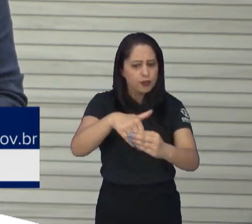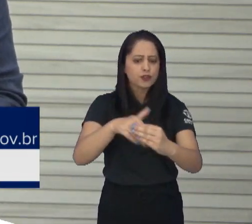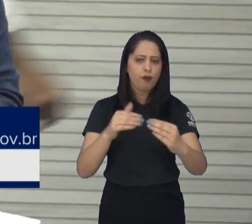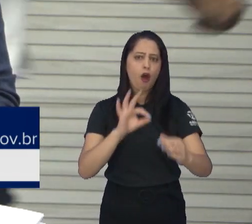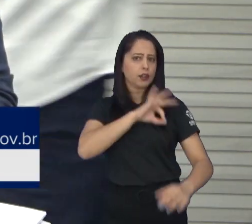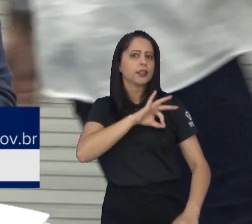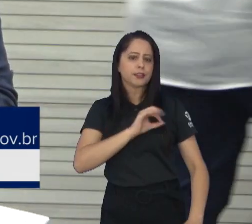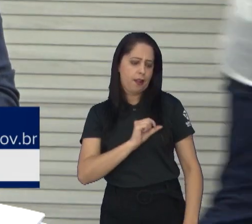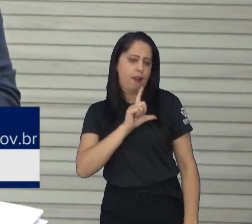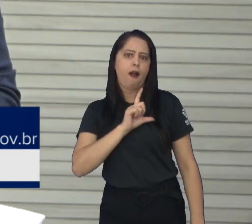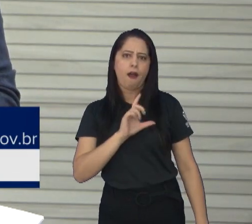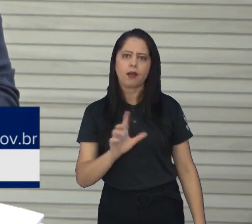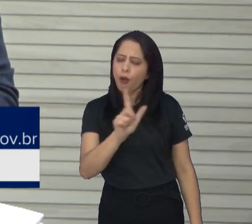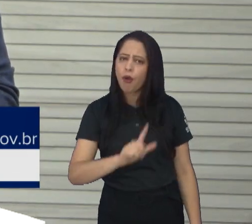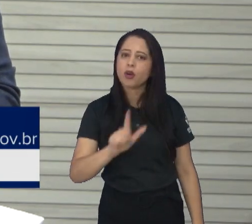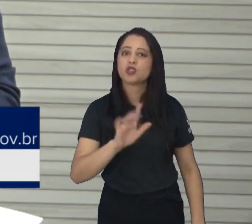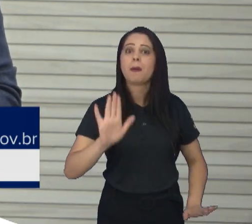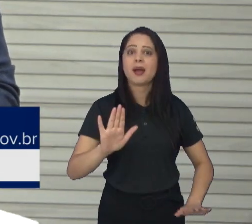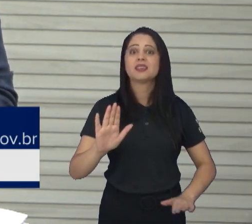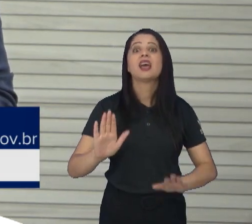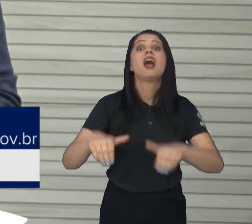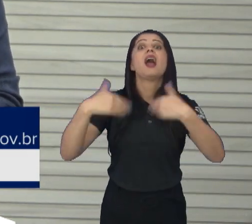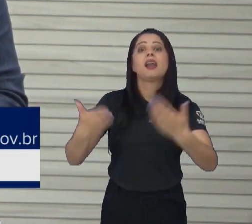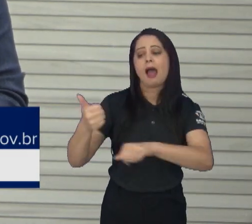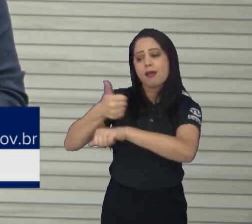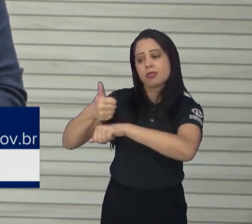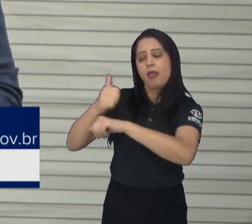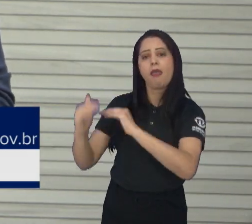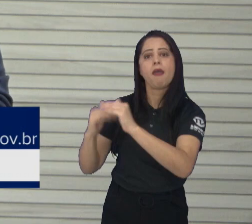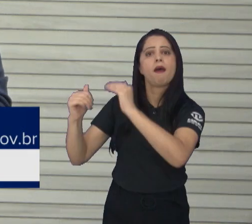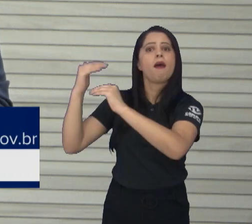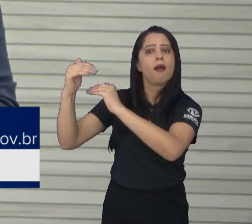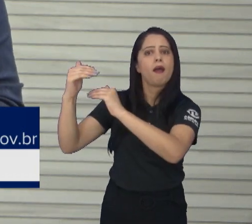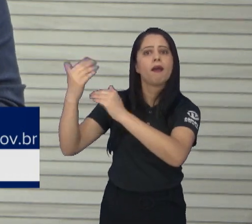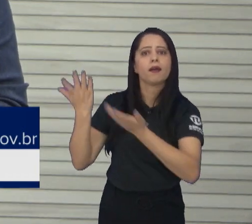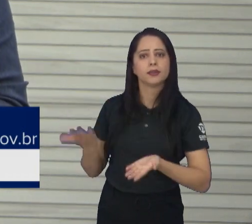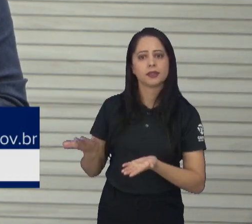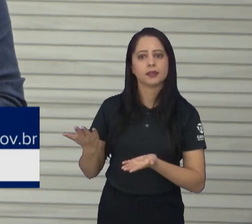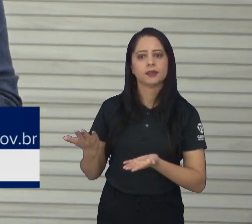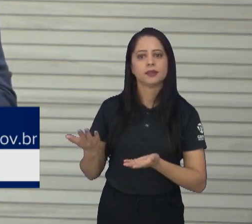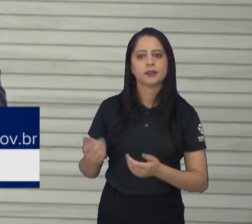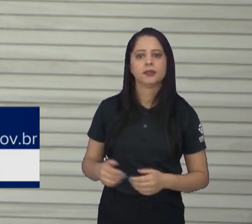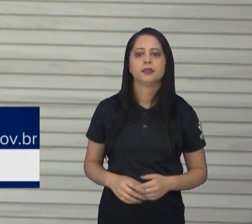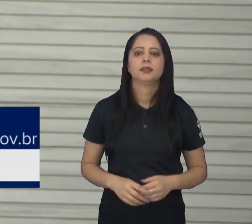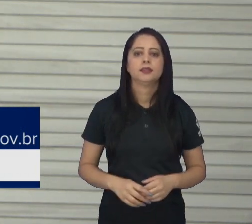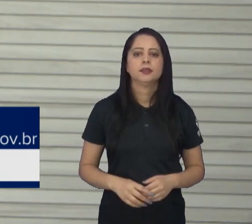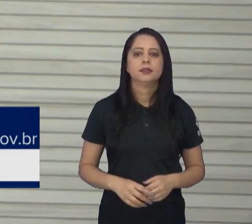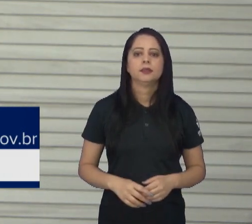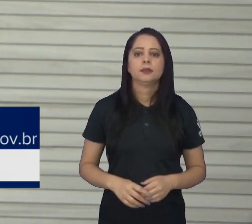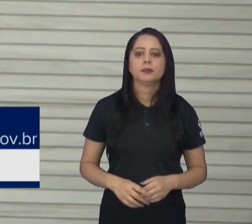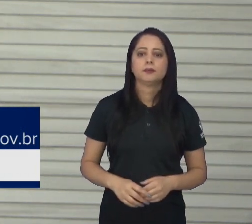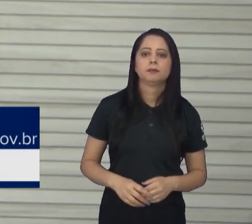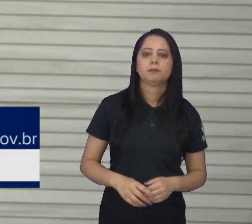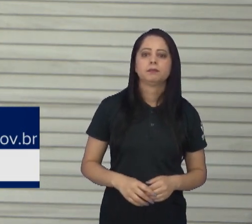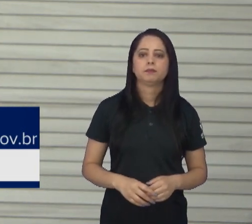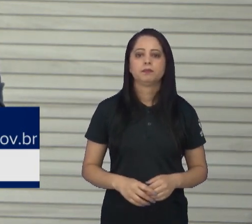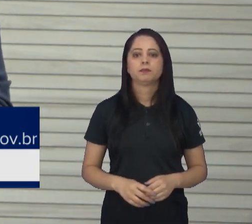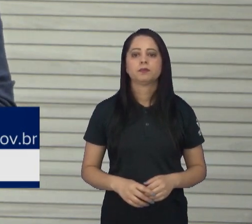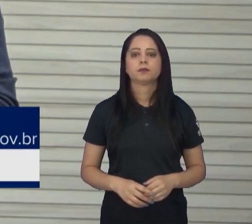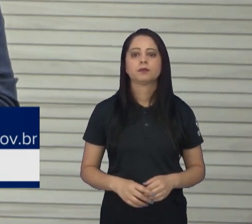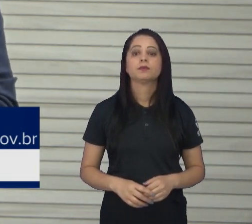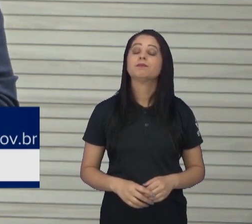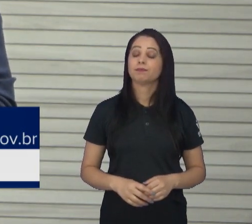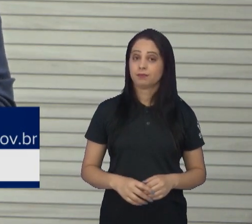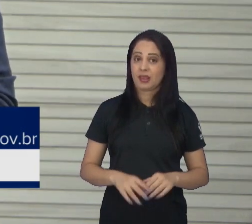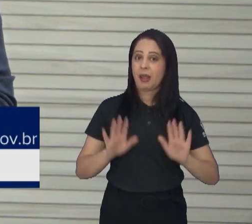dos professores, que seria o plano de carreira decente, isso foi tirado. É isso que nós apontamos, né? Agora, o que foi